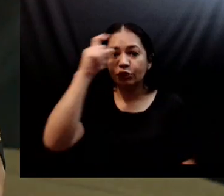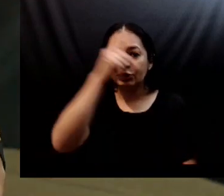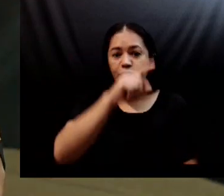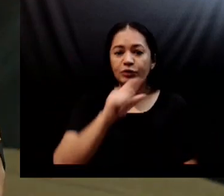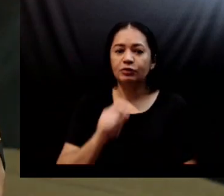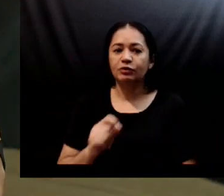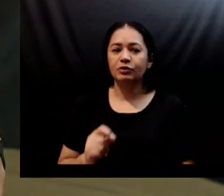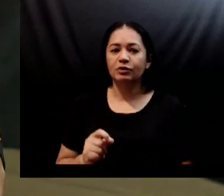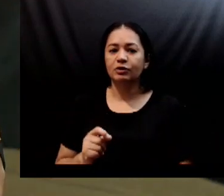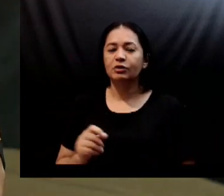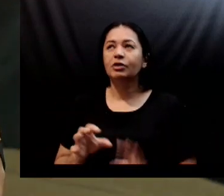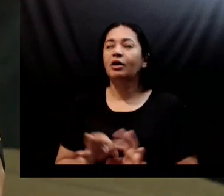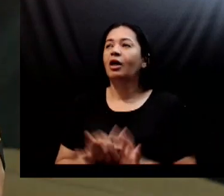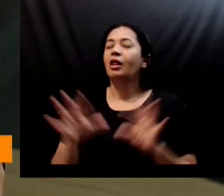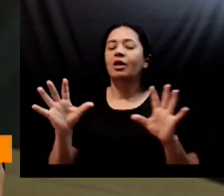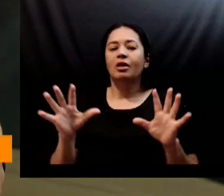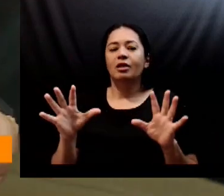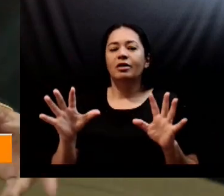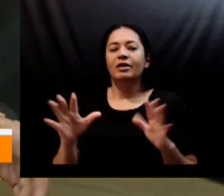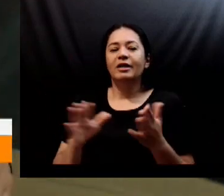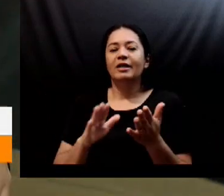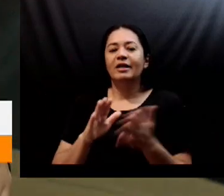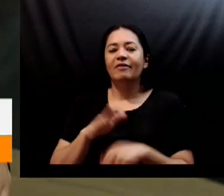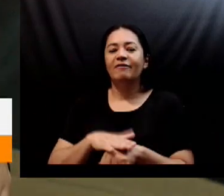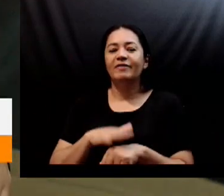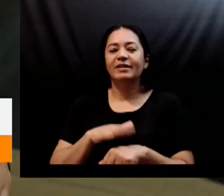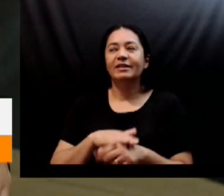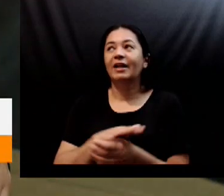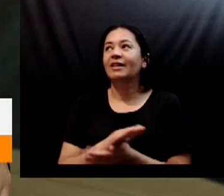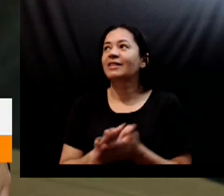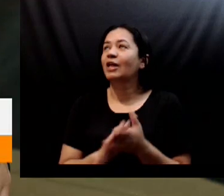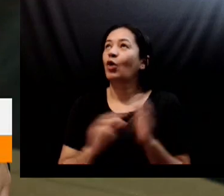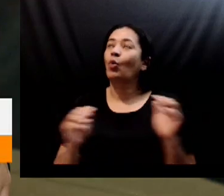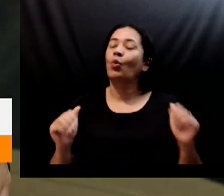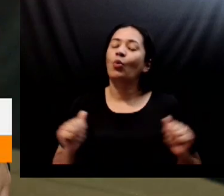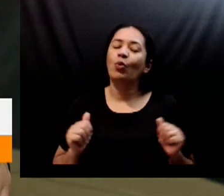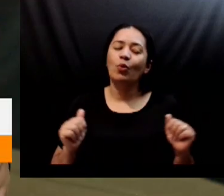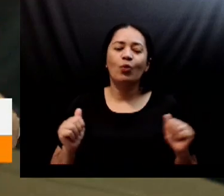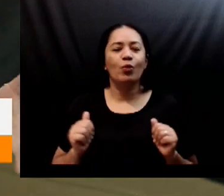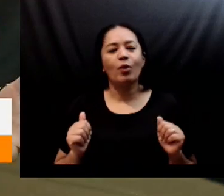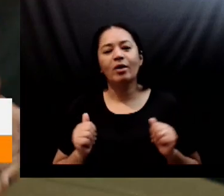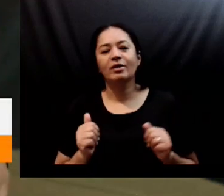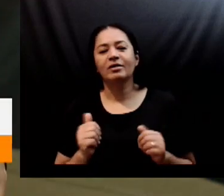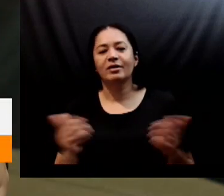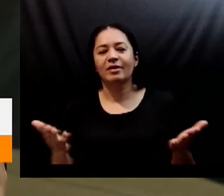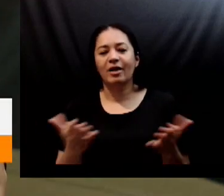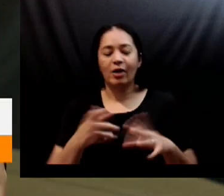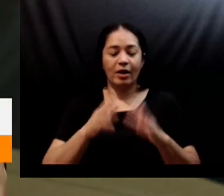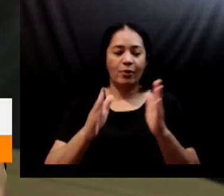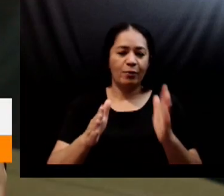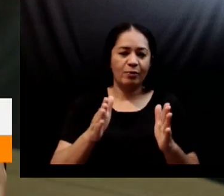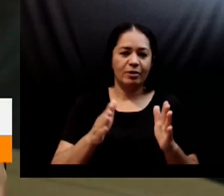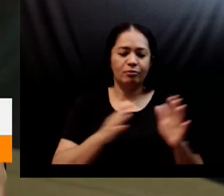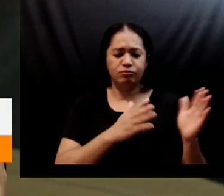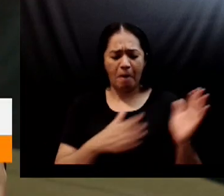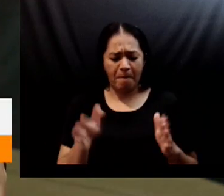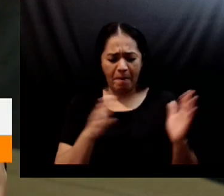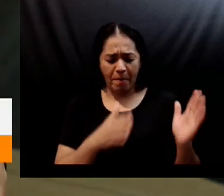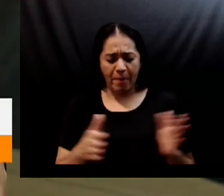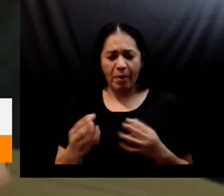permitir não fazer nada em tempos de produtividade extrema, né? Como que a gente faz para encontrar o